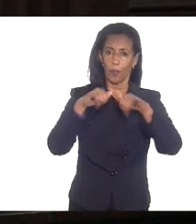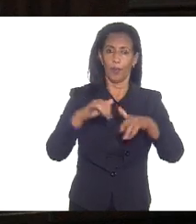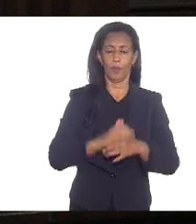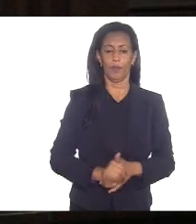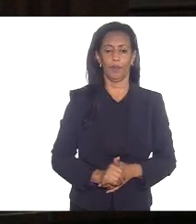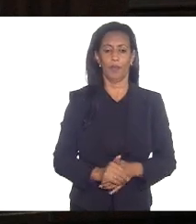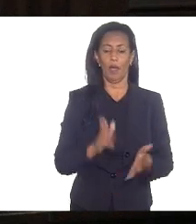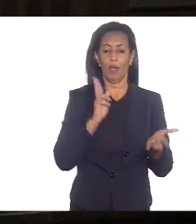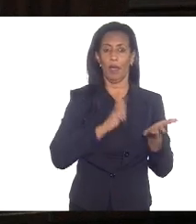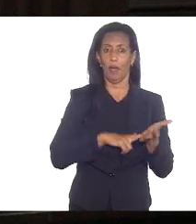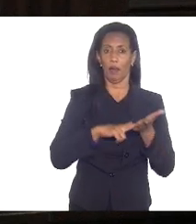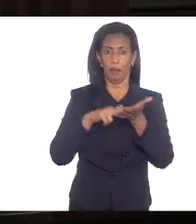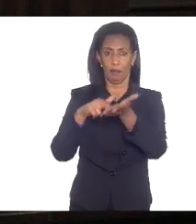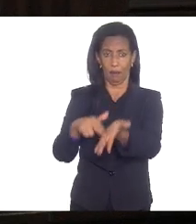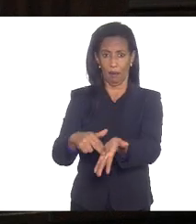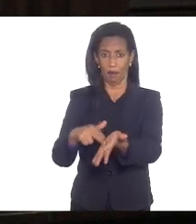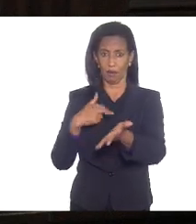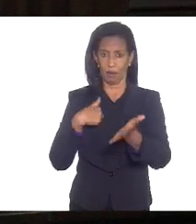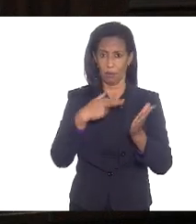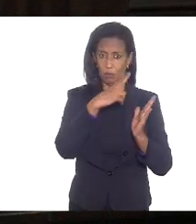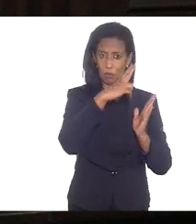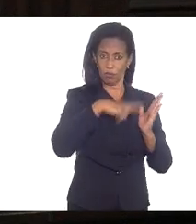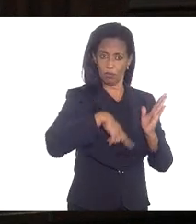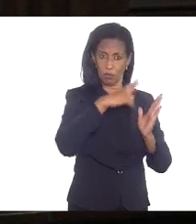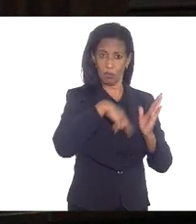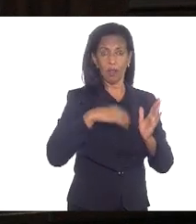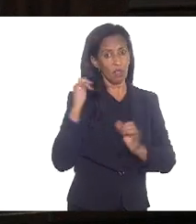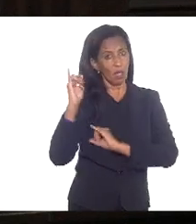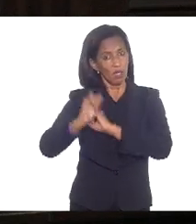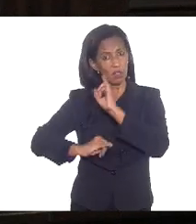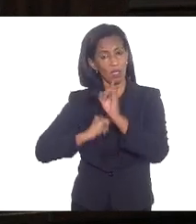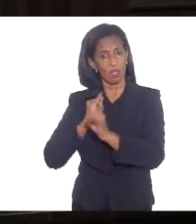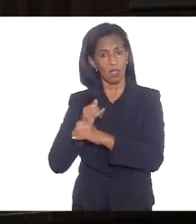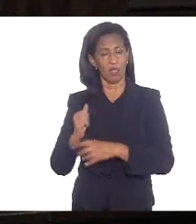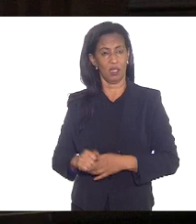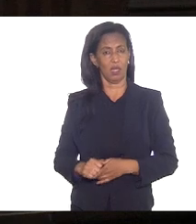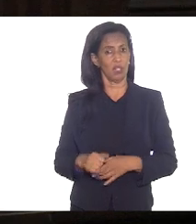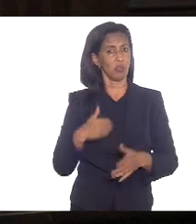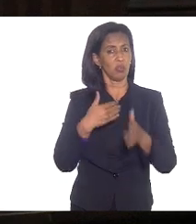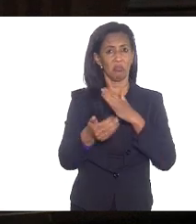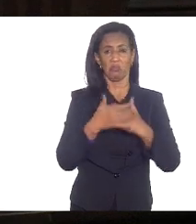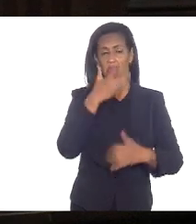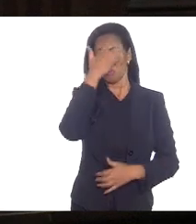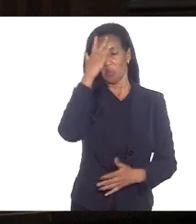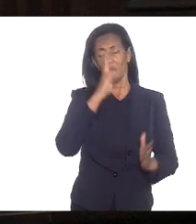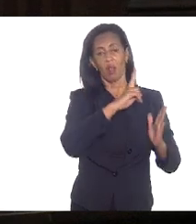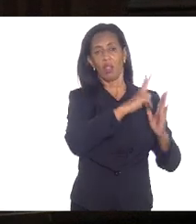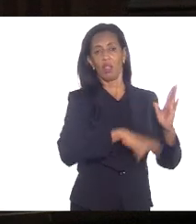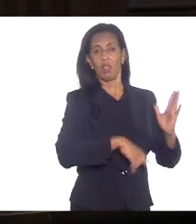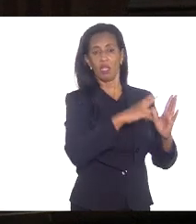A carta que eu acabei de ler está na internet, para quem quiser lê-la.